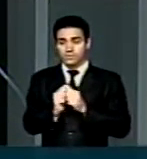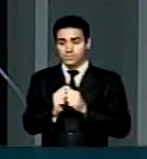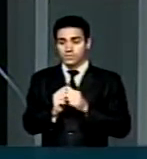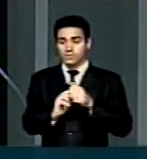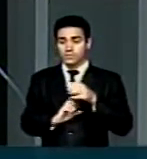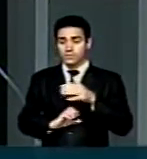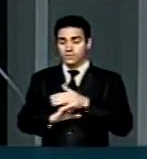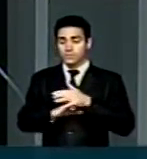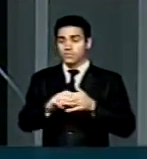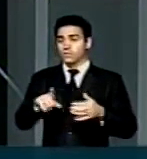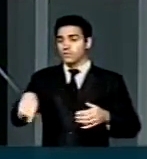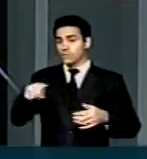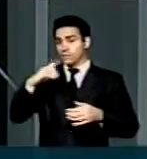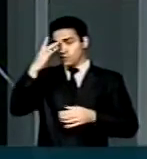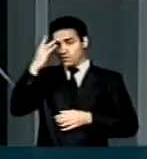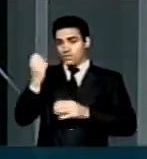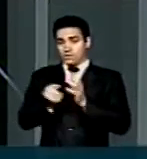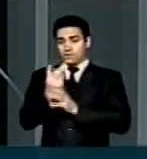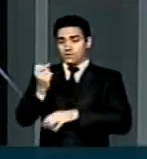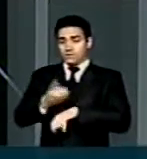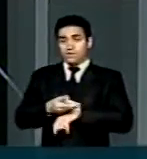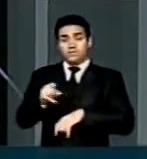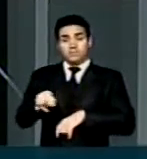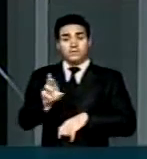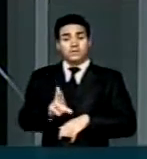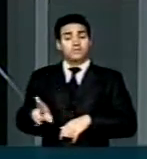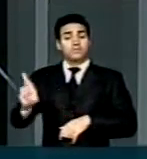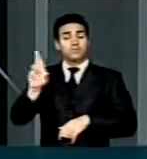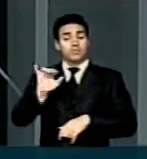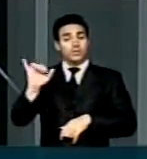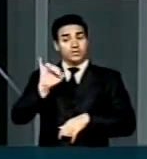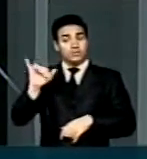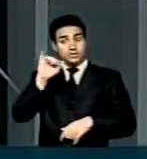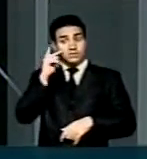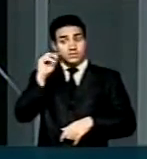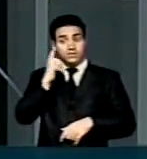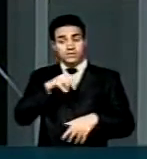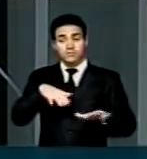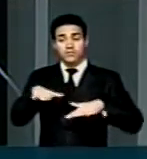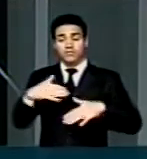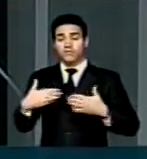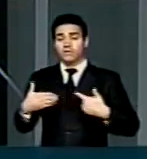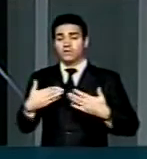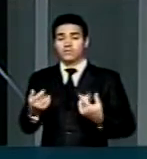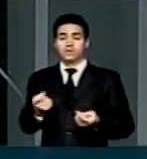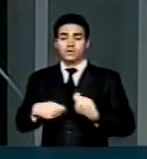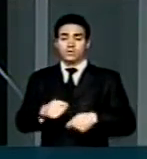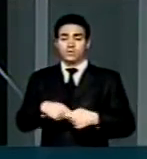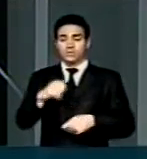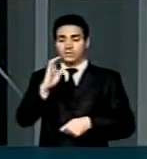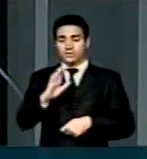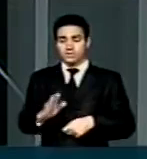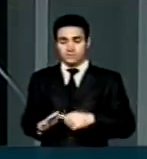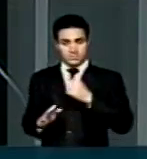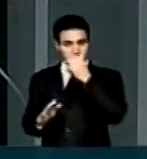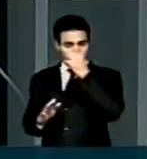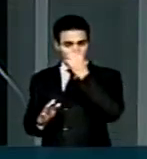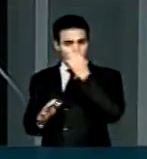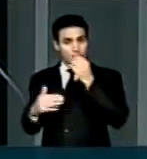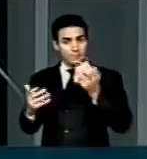pequenos empreendedores, representaram importante e indispensável elemento para a movimentação da economia brasileira, que deve ao